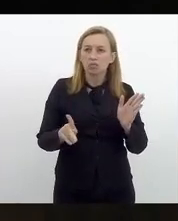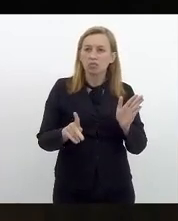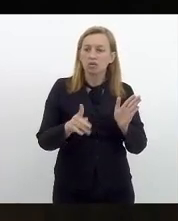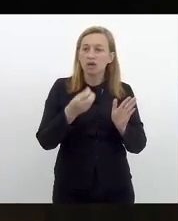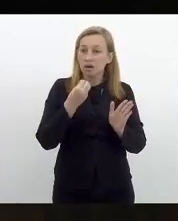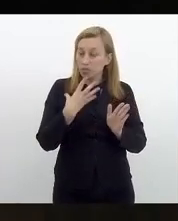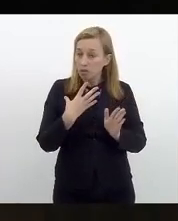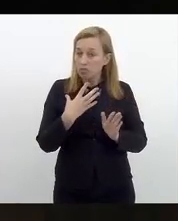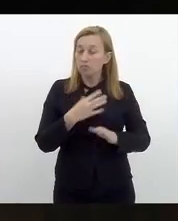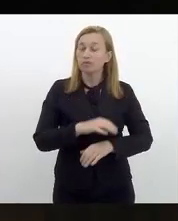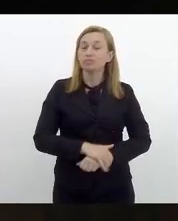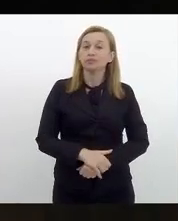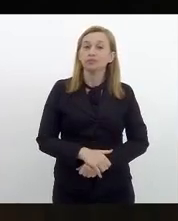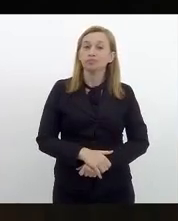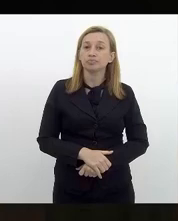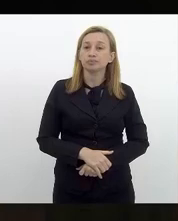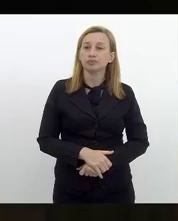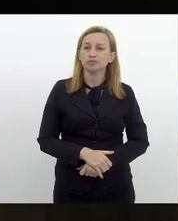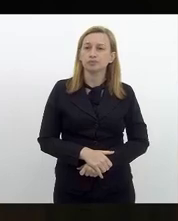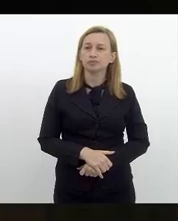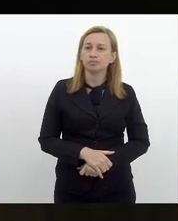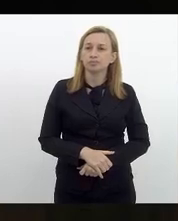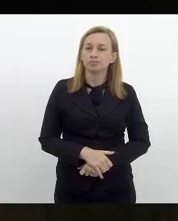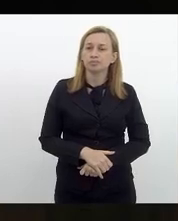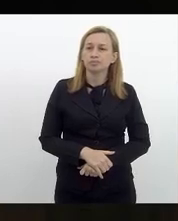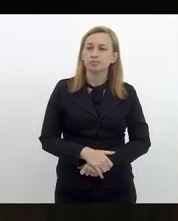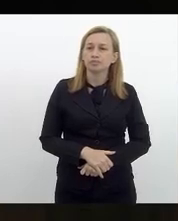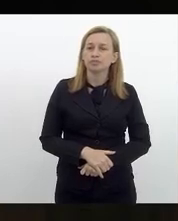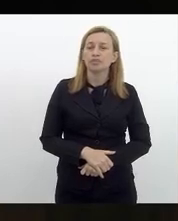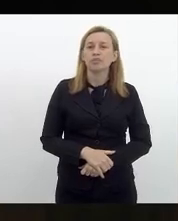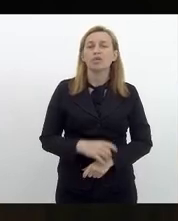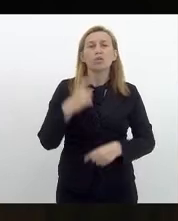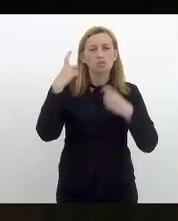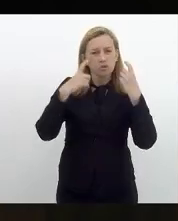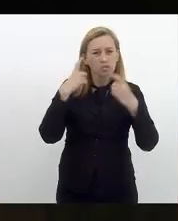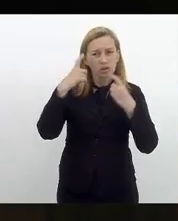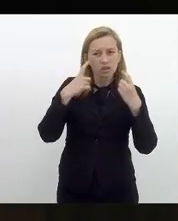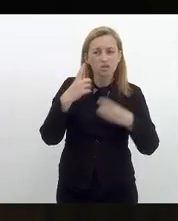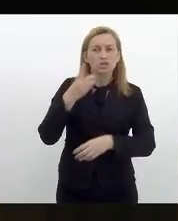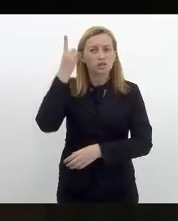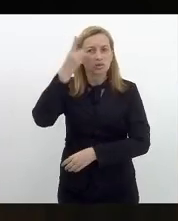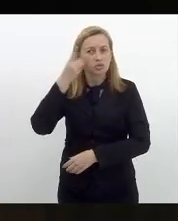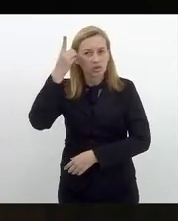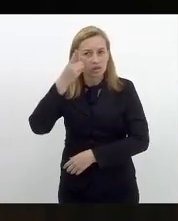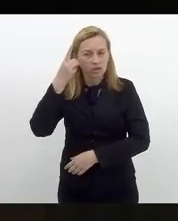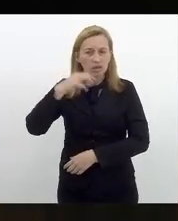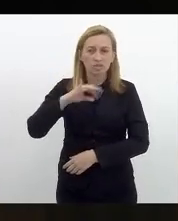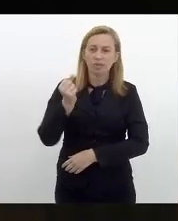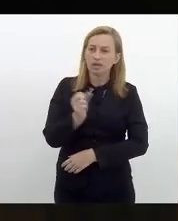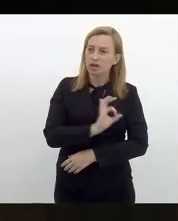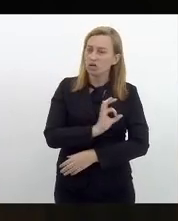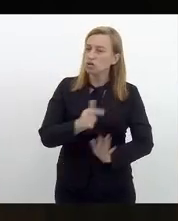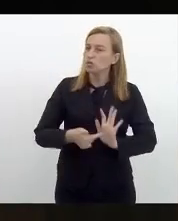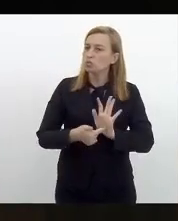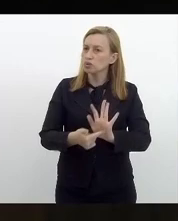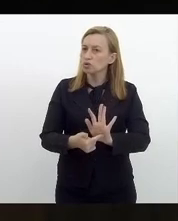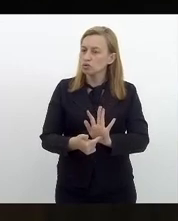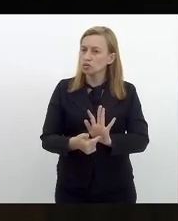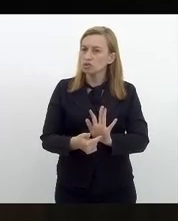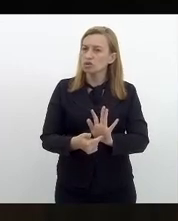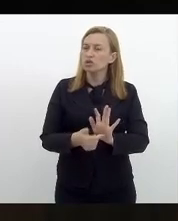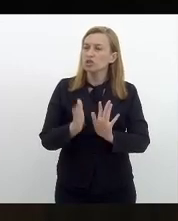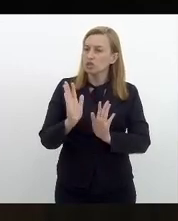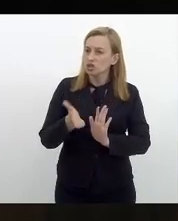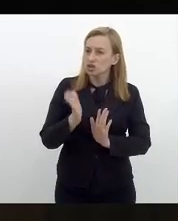de fato necessário e é comum da preocupação que a deputada Martha Rocha fez em relação a quem já